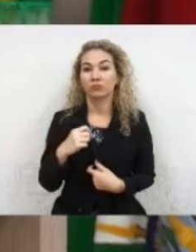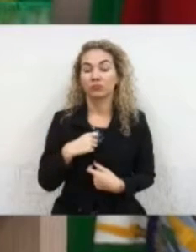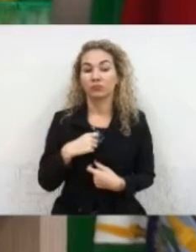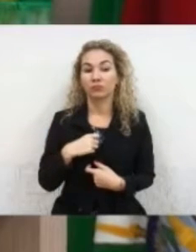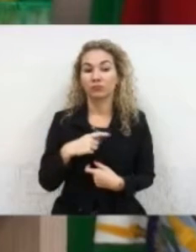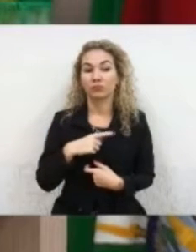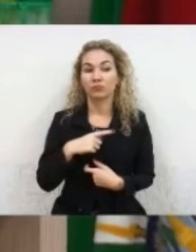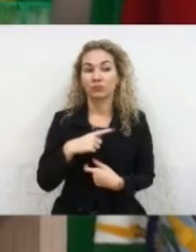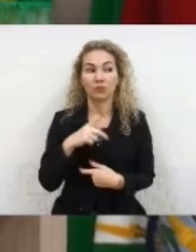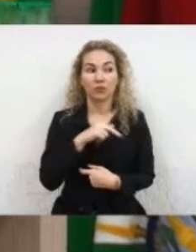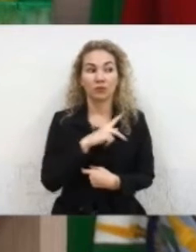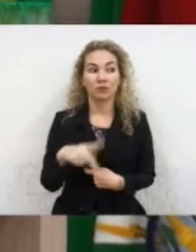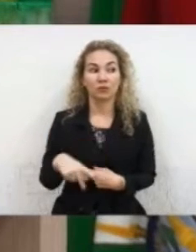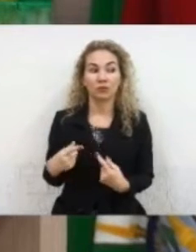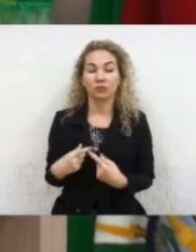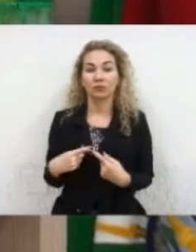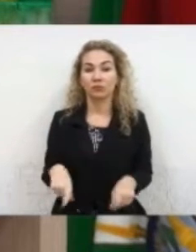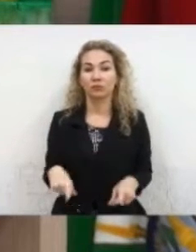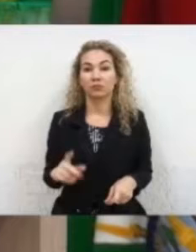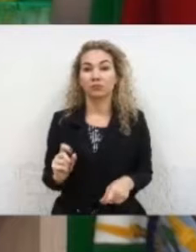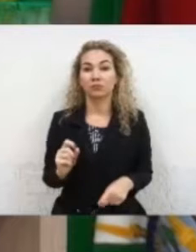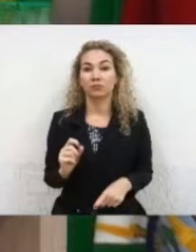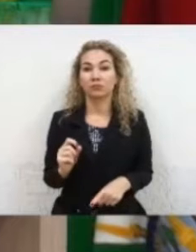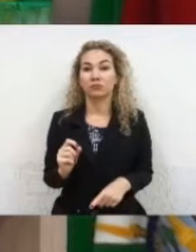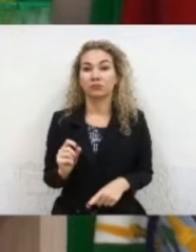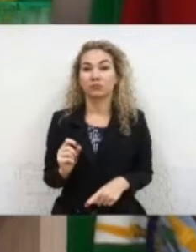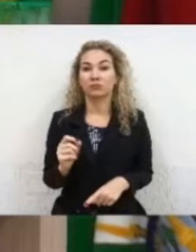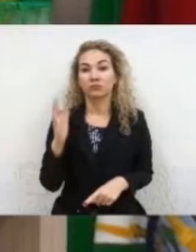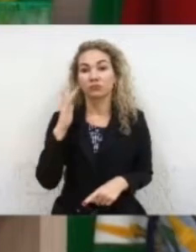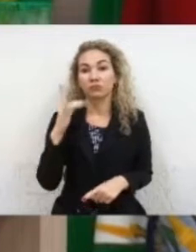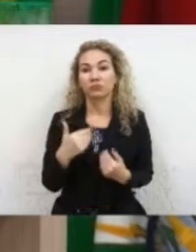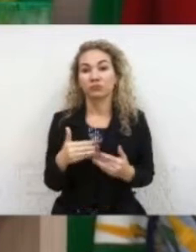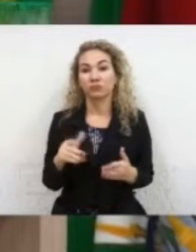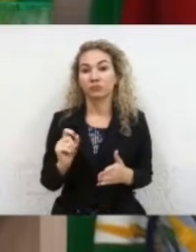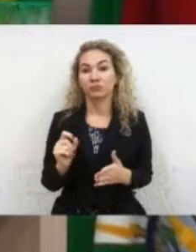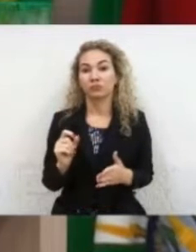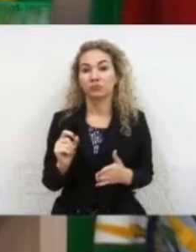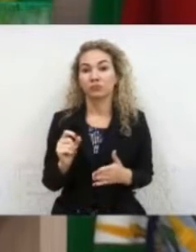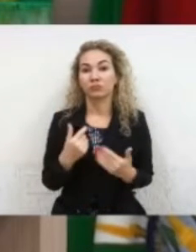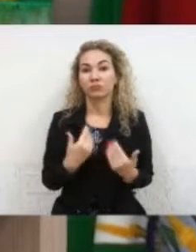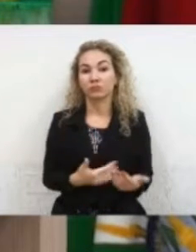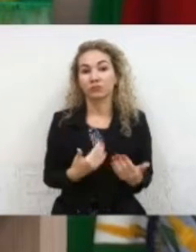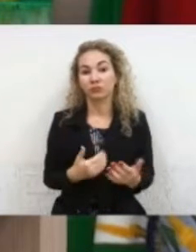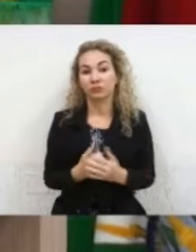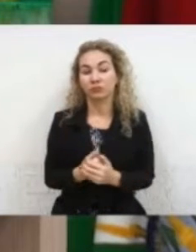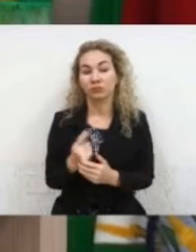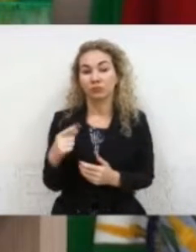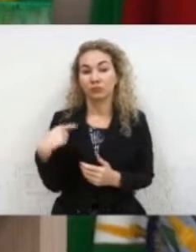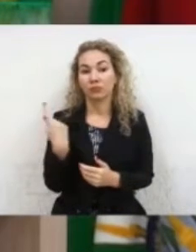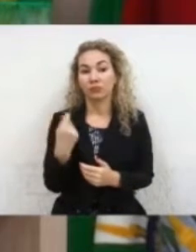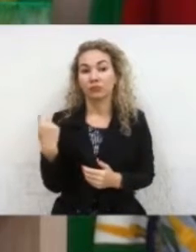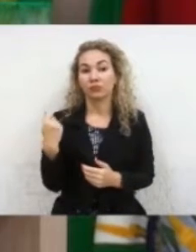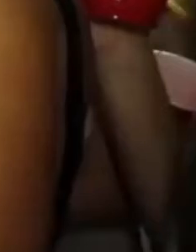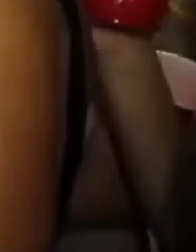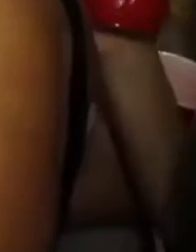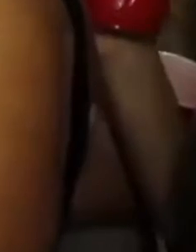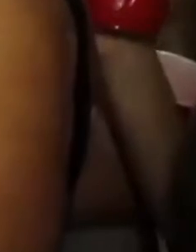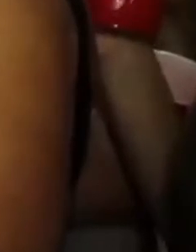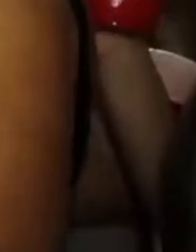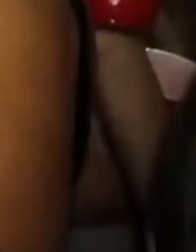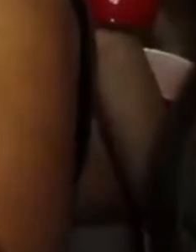de ser presidente. Mas eu pensei em abrir mão para a juventude, porque a gente precisa da